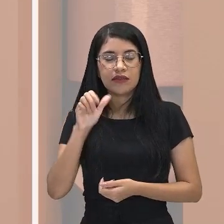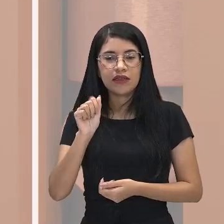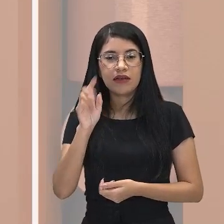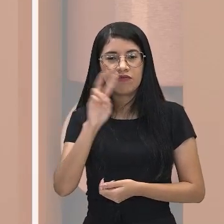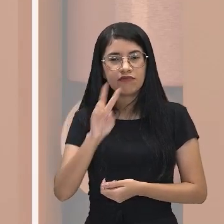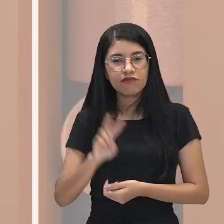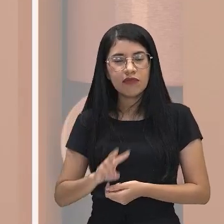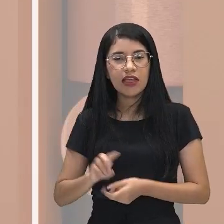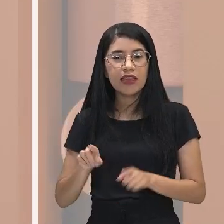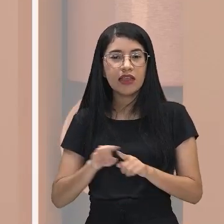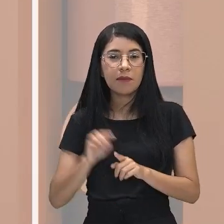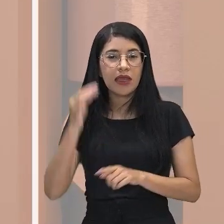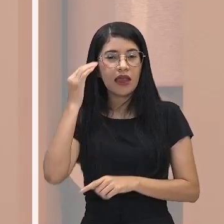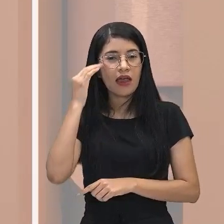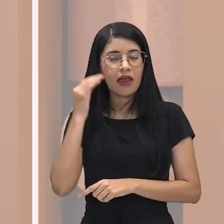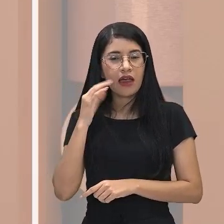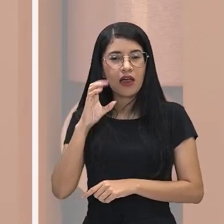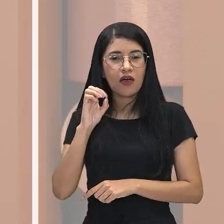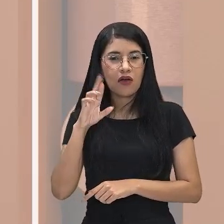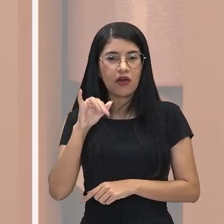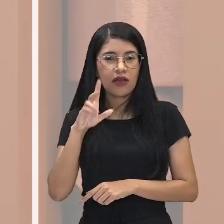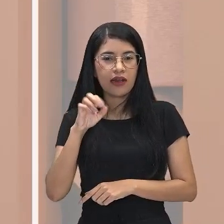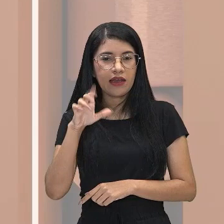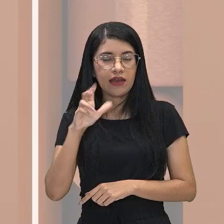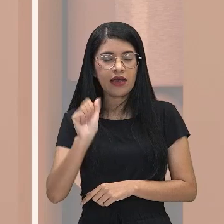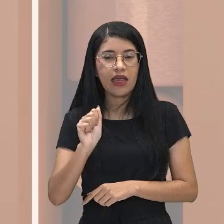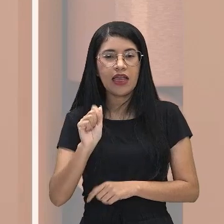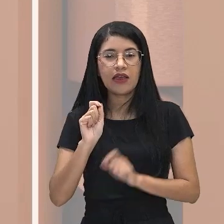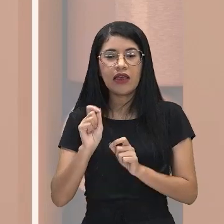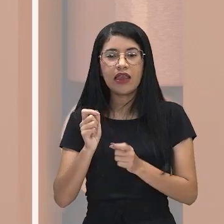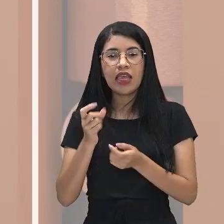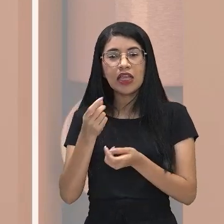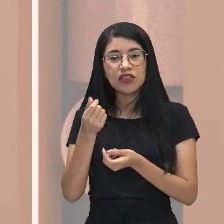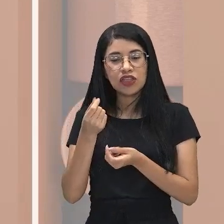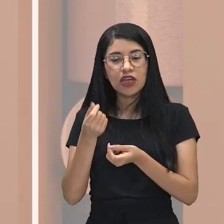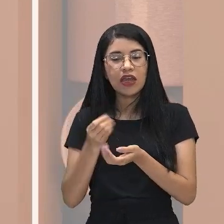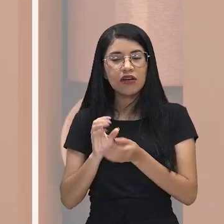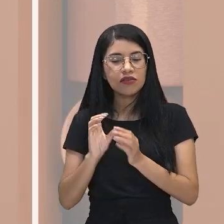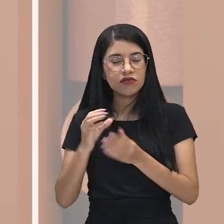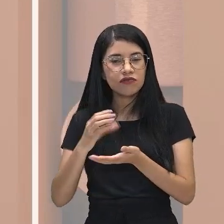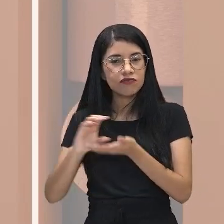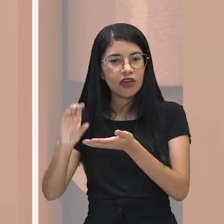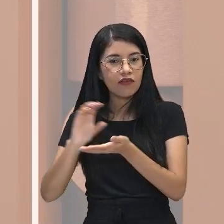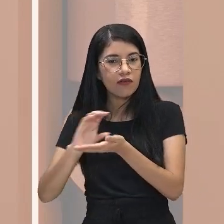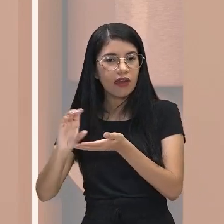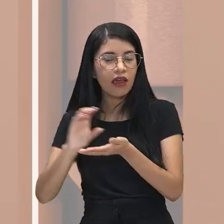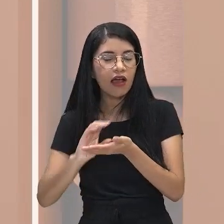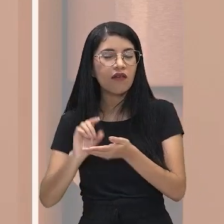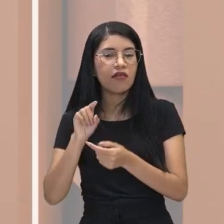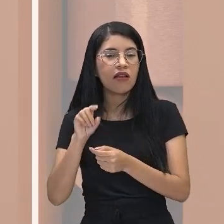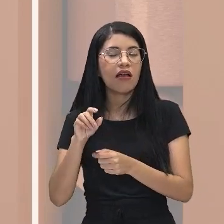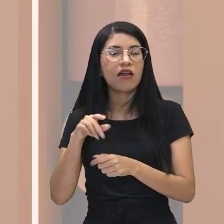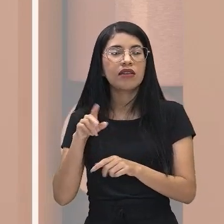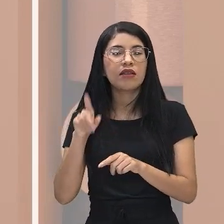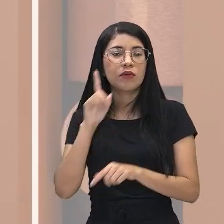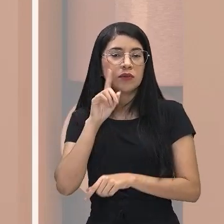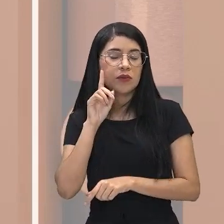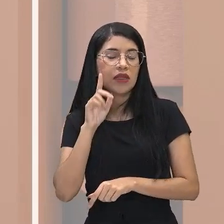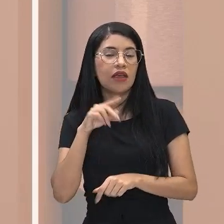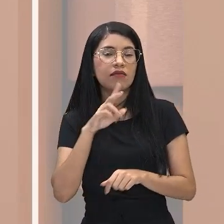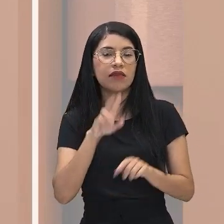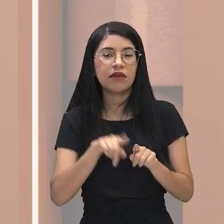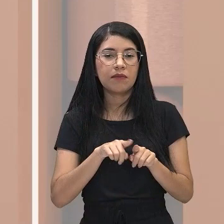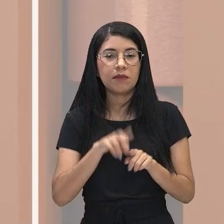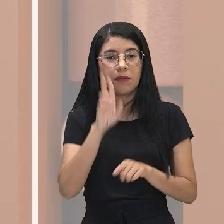das Coreias, que foram conflitos patrocinados, por assim dizer, por americanos e soviéticos, que não teve um